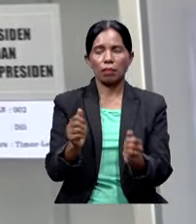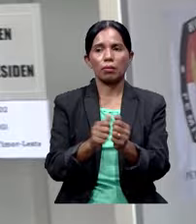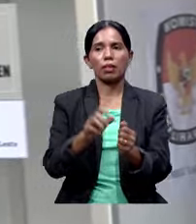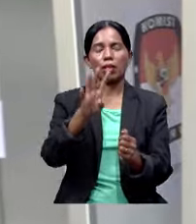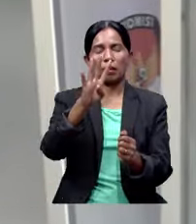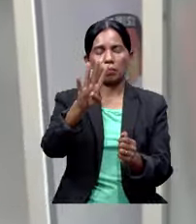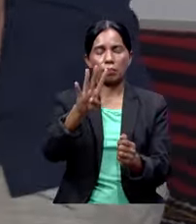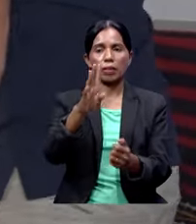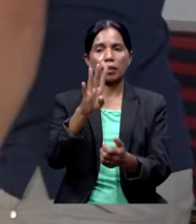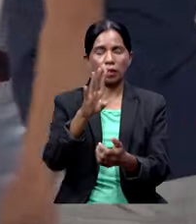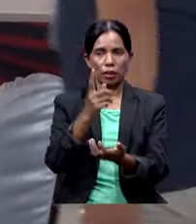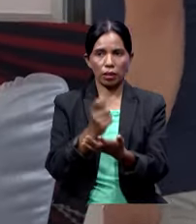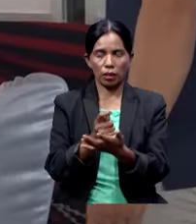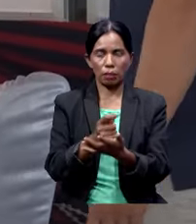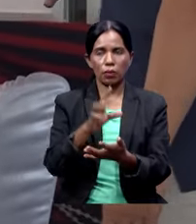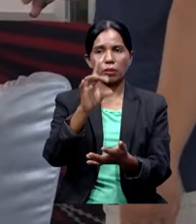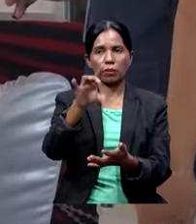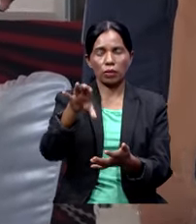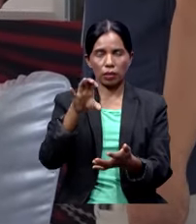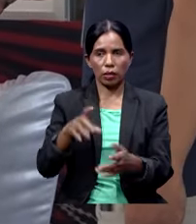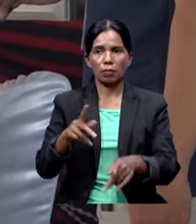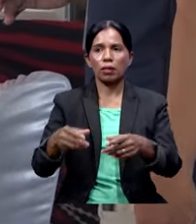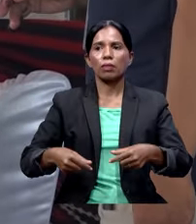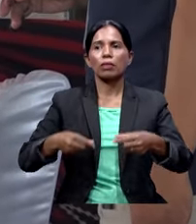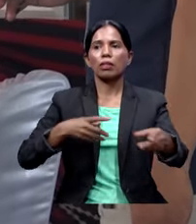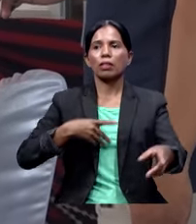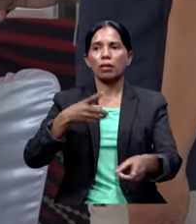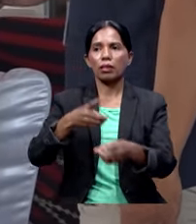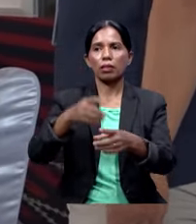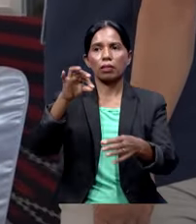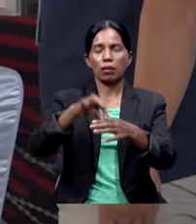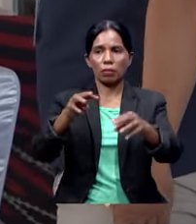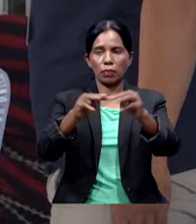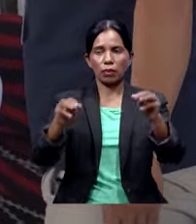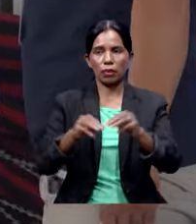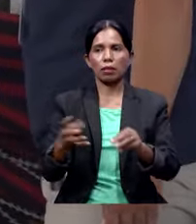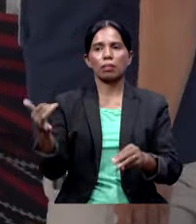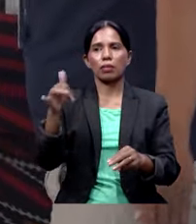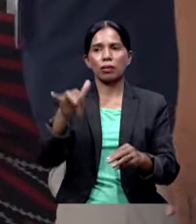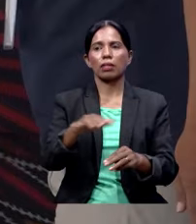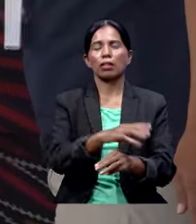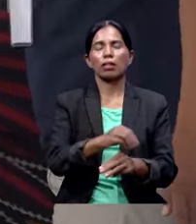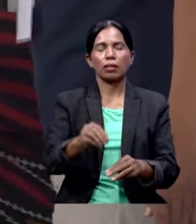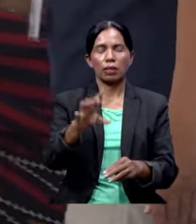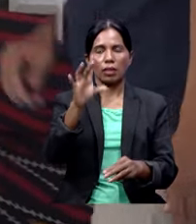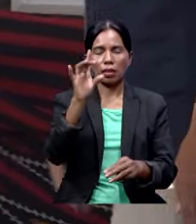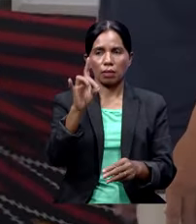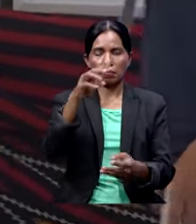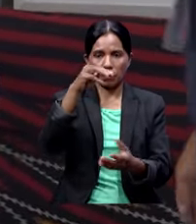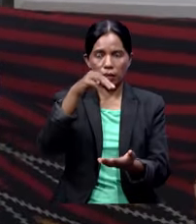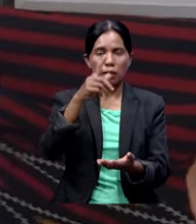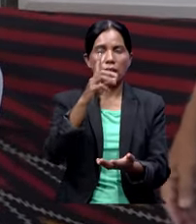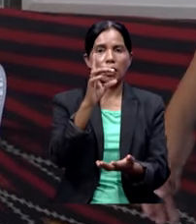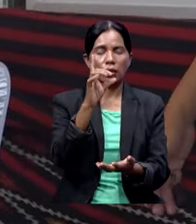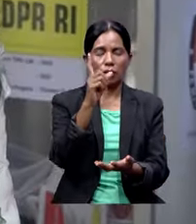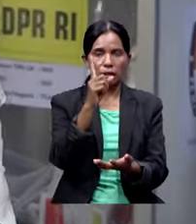atos situ resing no eleitor Siranebe exerce direito voto e a município Sira, reiun ida resing. Processo contagem